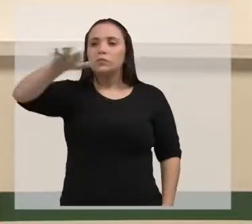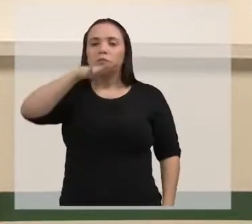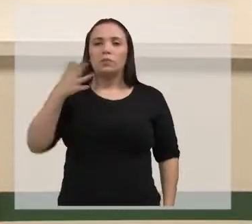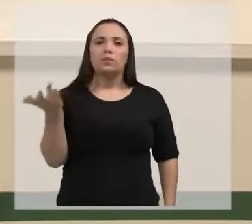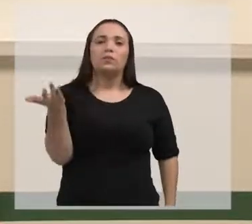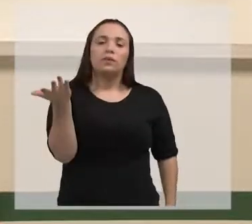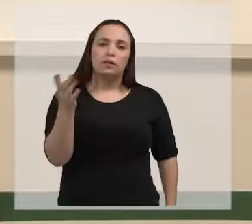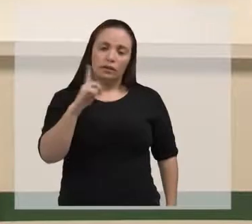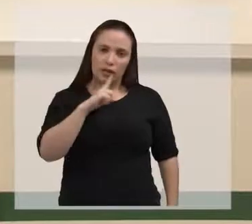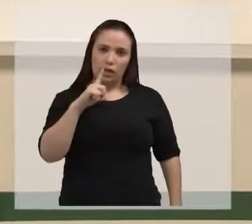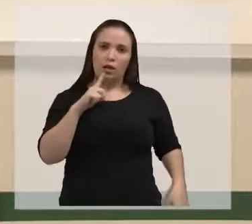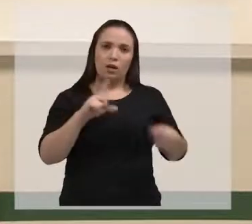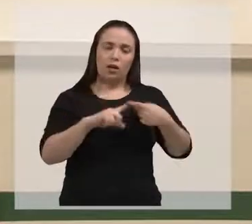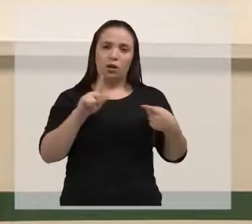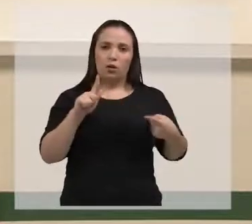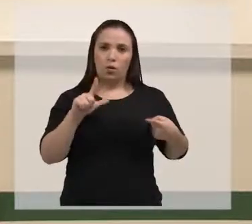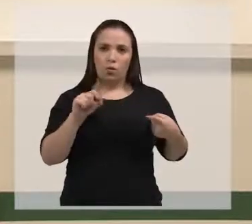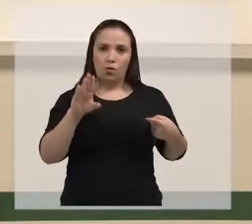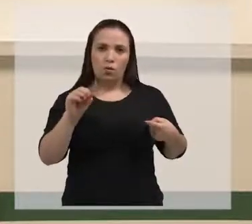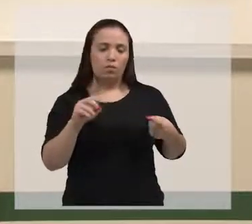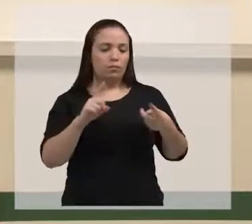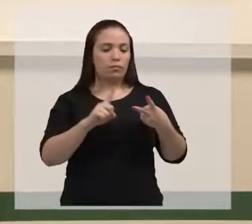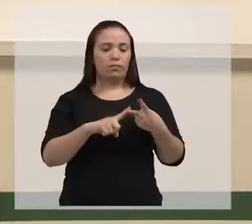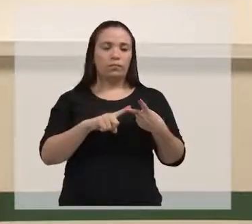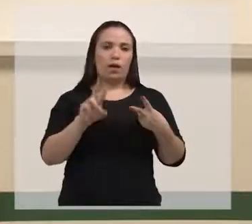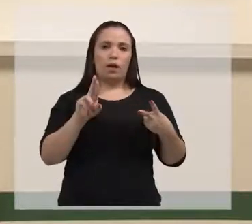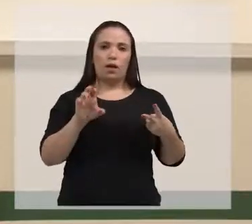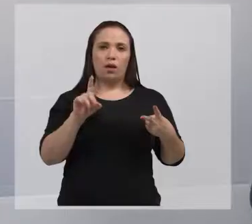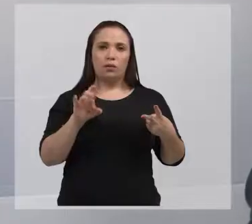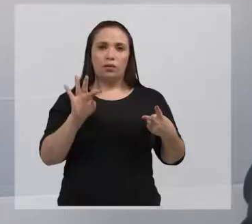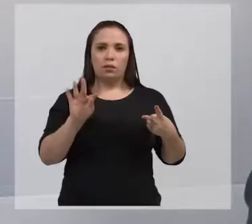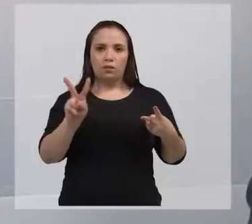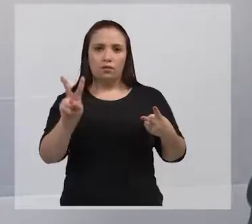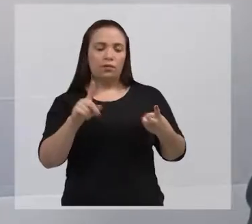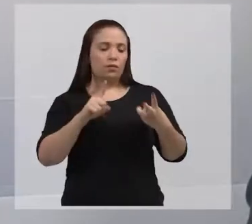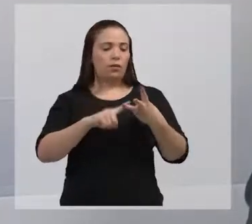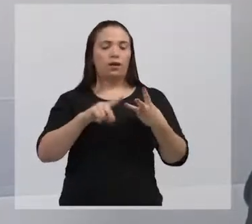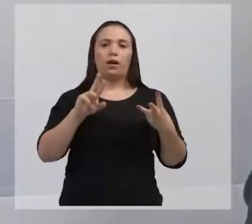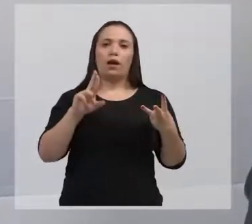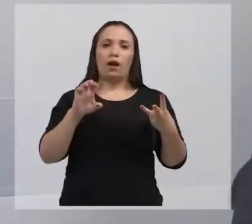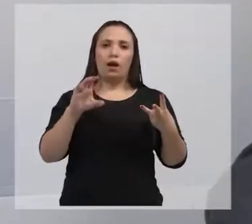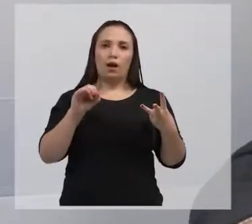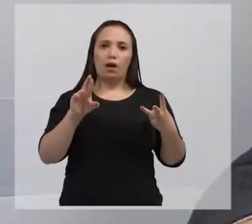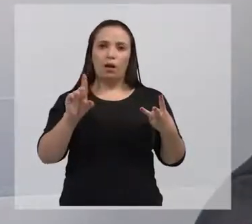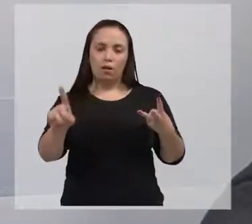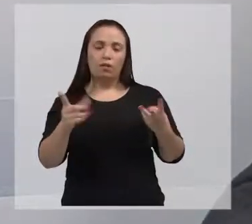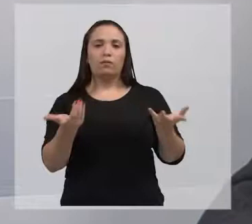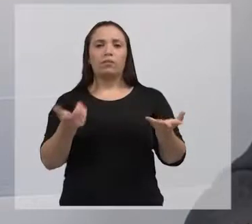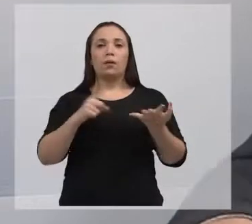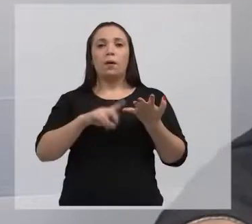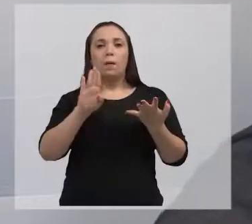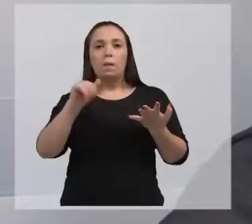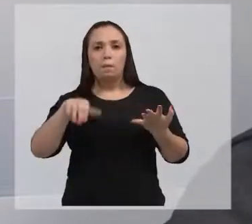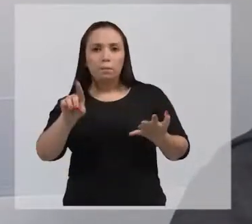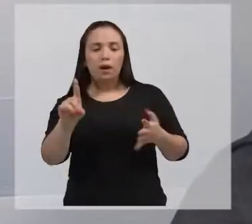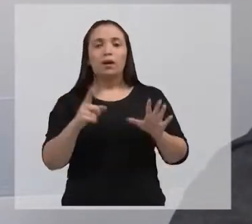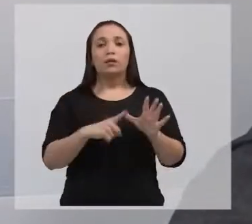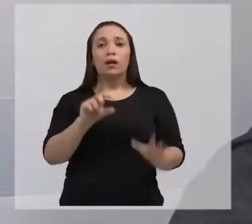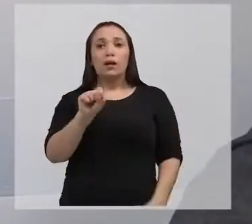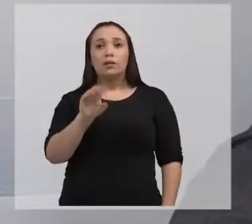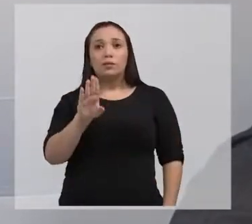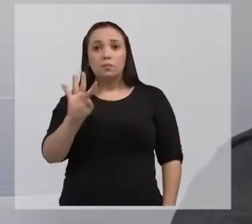de televisões, né? Você tem Rede Globo, tem a Rede TV, tem a Record, tem a Bandeirantes e o